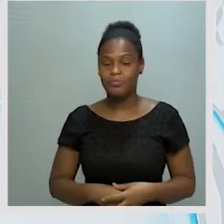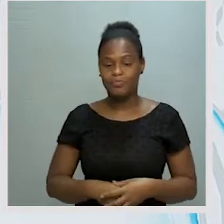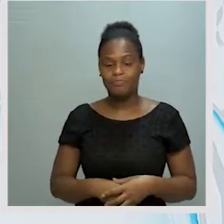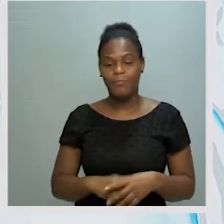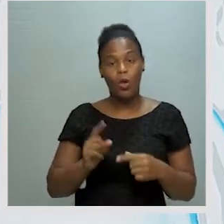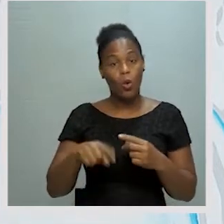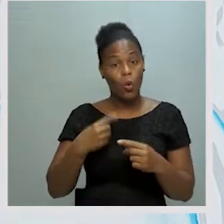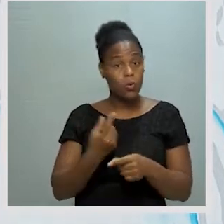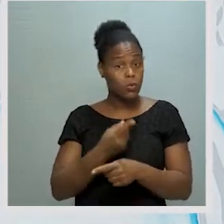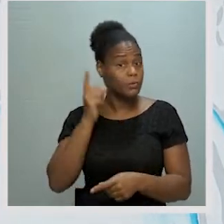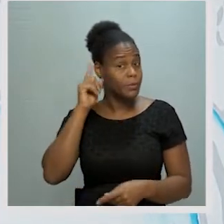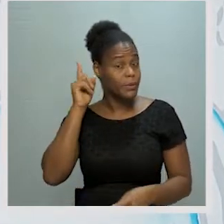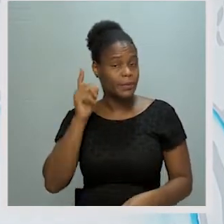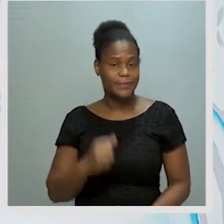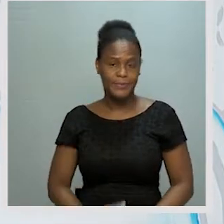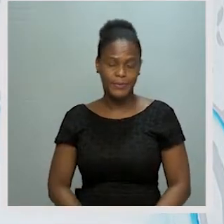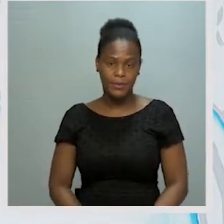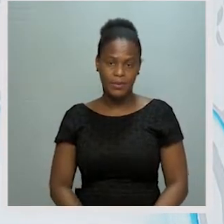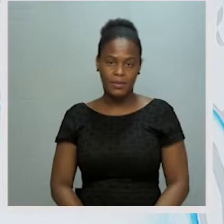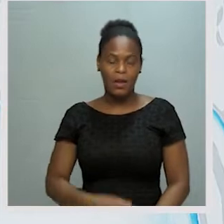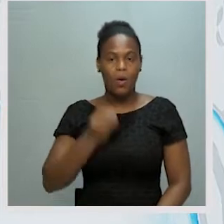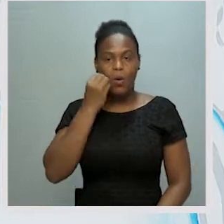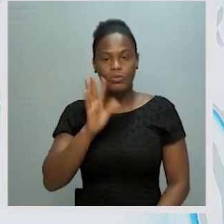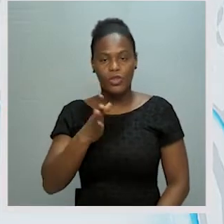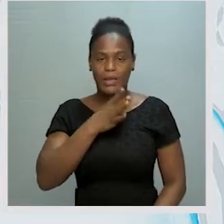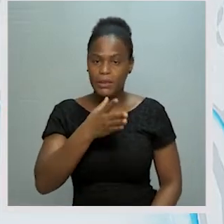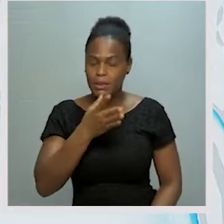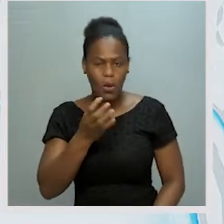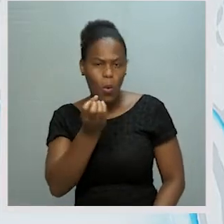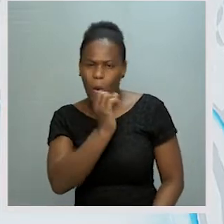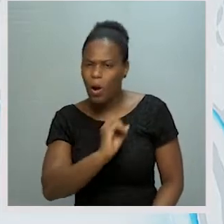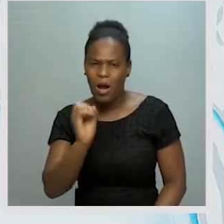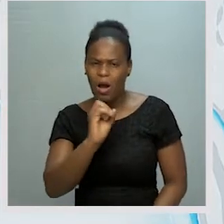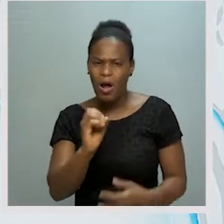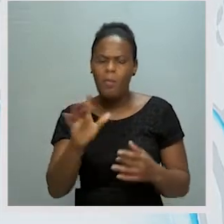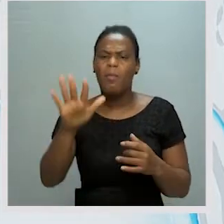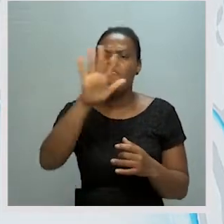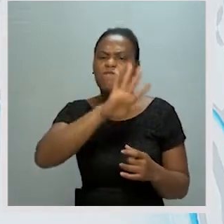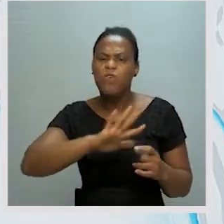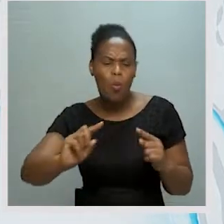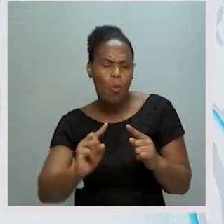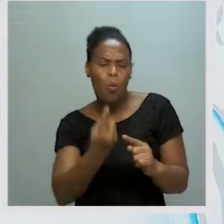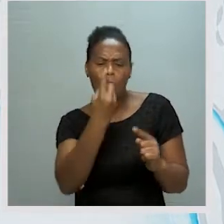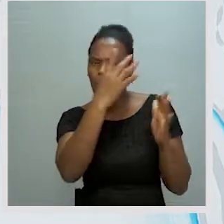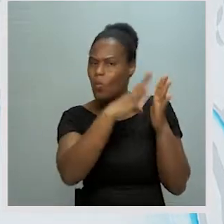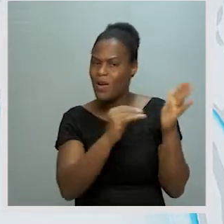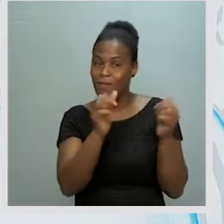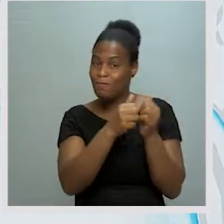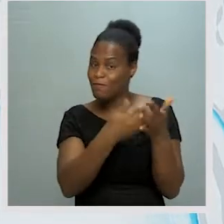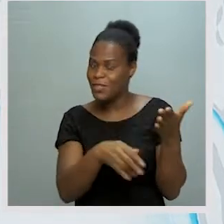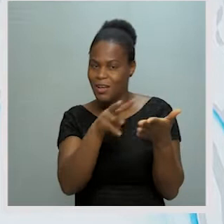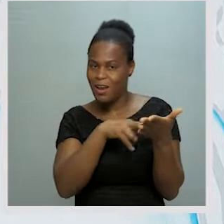importante: como eu disse, não há uma receita ou não há um único modelo de ficha de